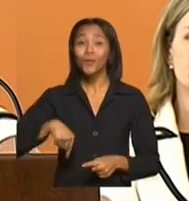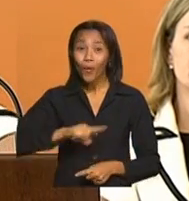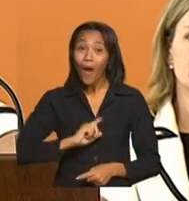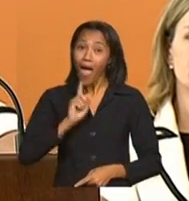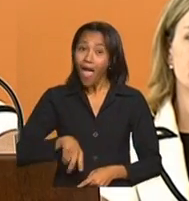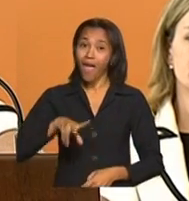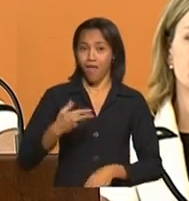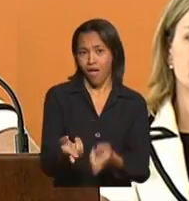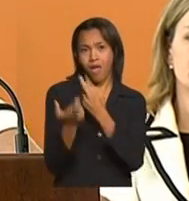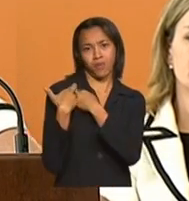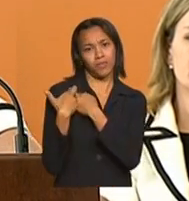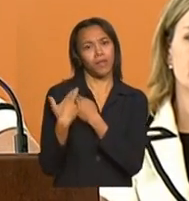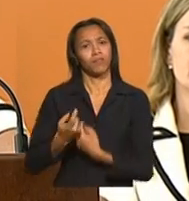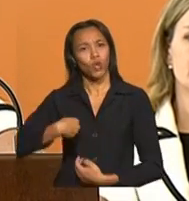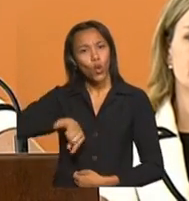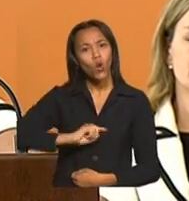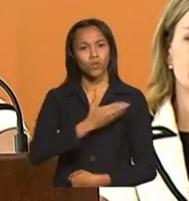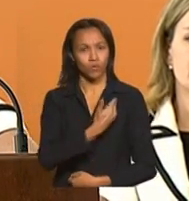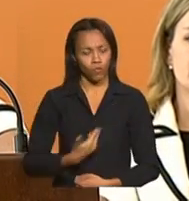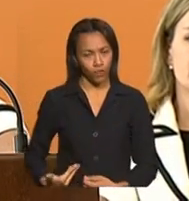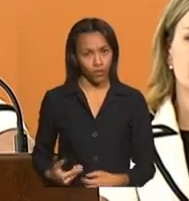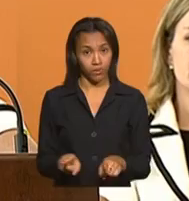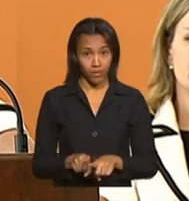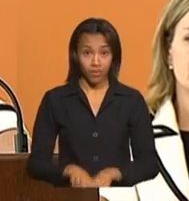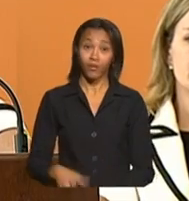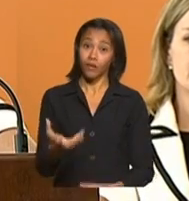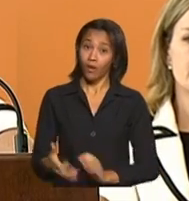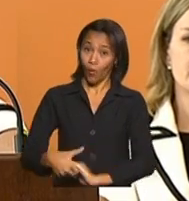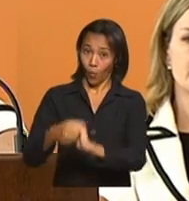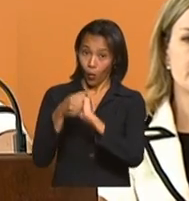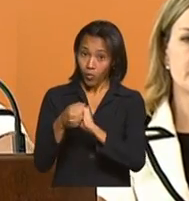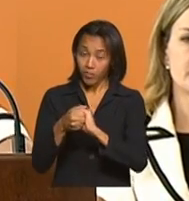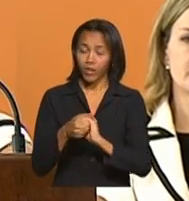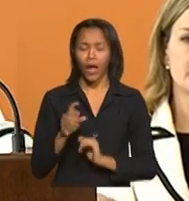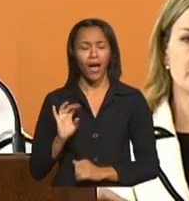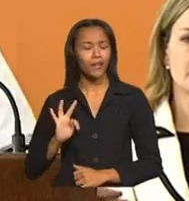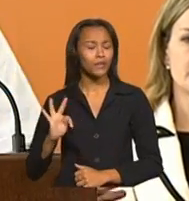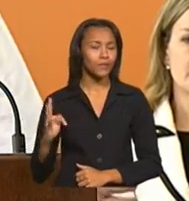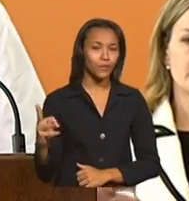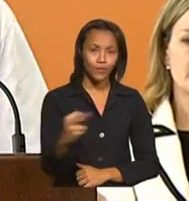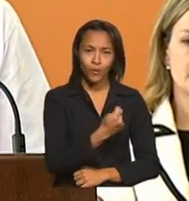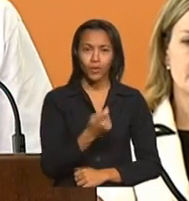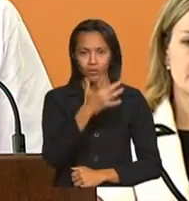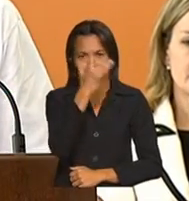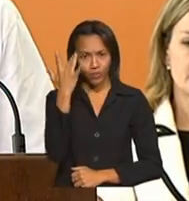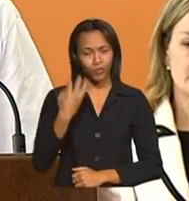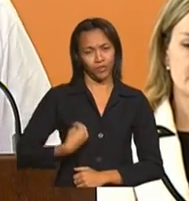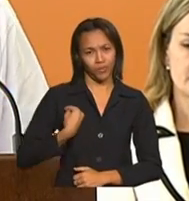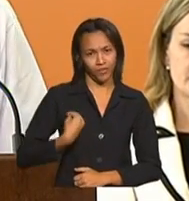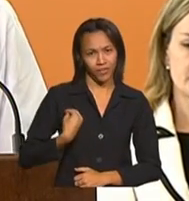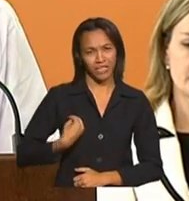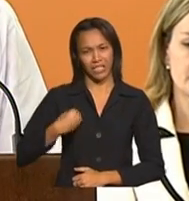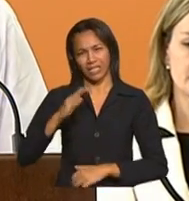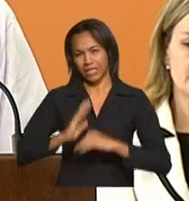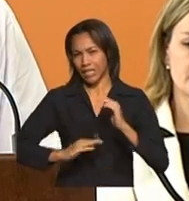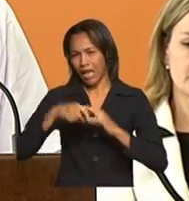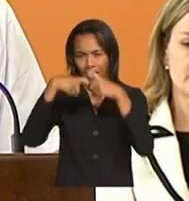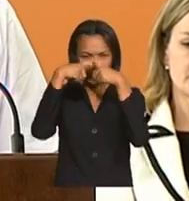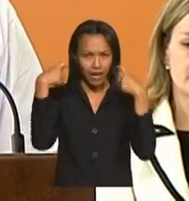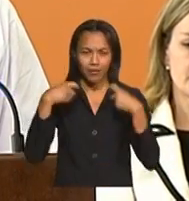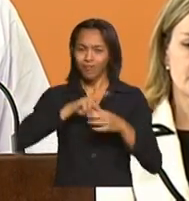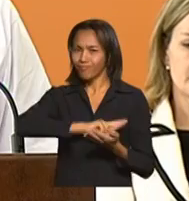fazê-lo. Queria também cumprimentar todos os presentes aqui do meio artístico e